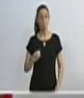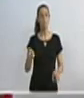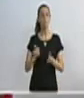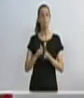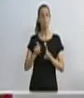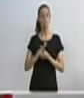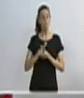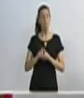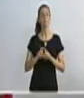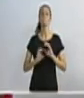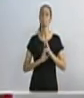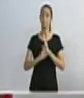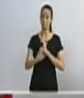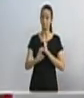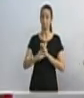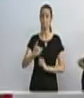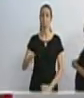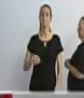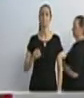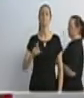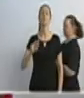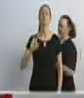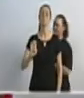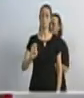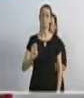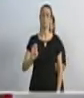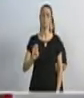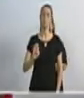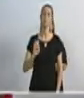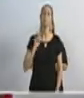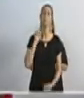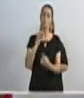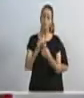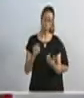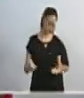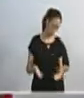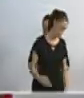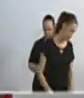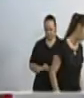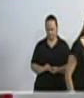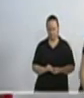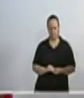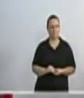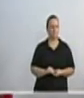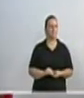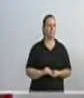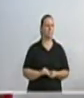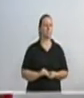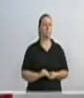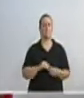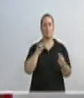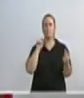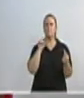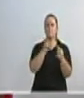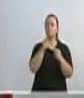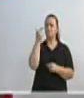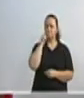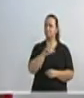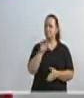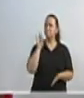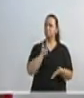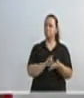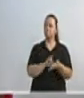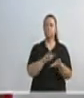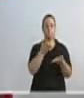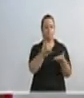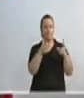engenheiro Roger Schreiber. O objetivo da audiência pública foi alcançado com aquilo que bem